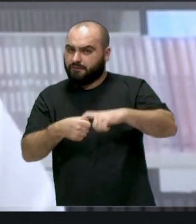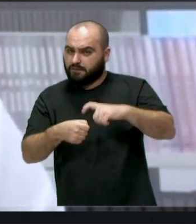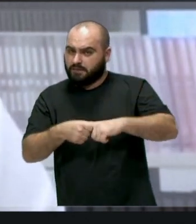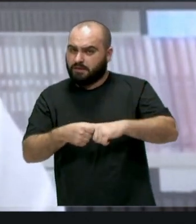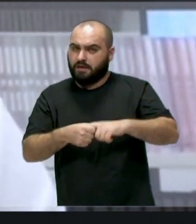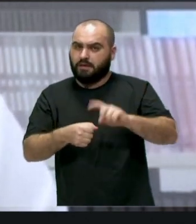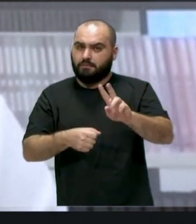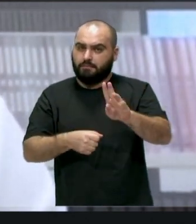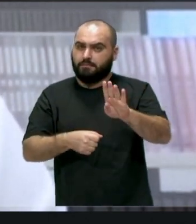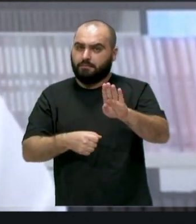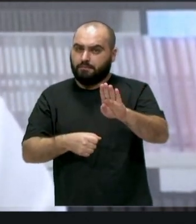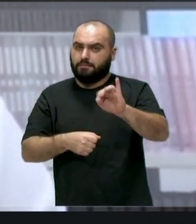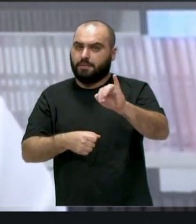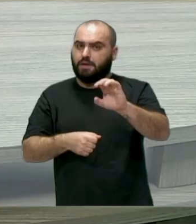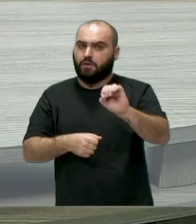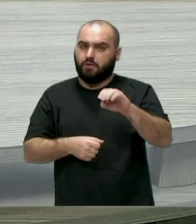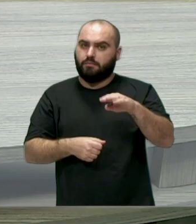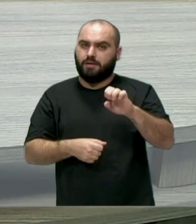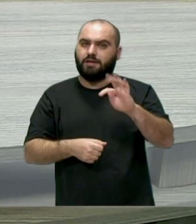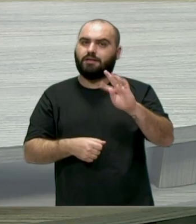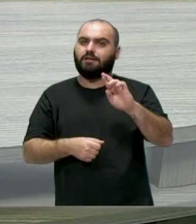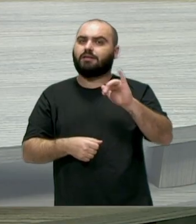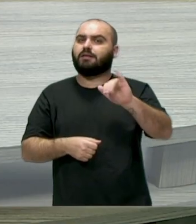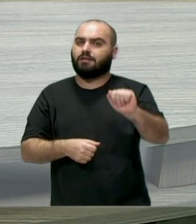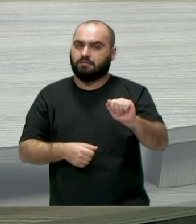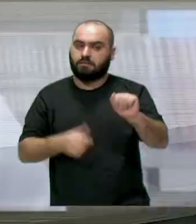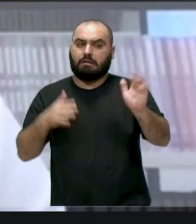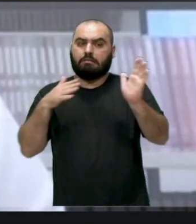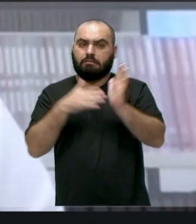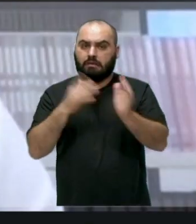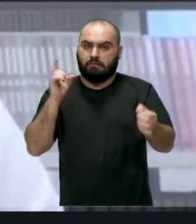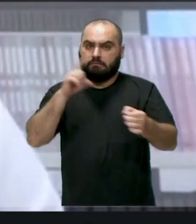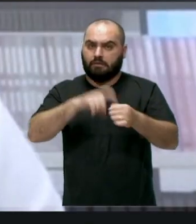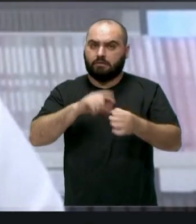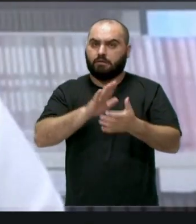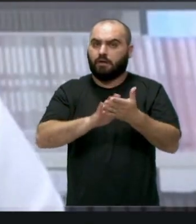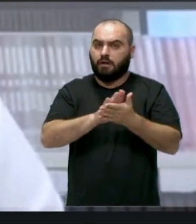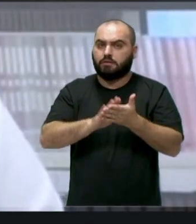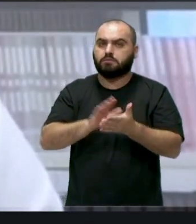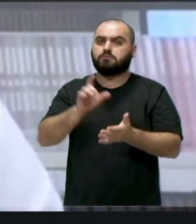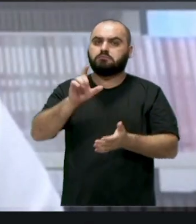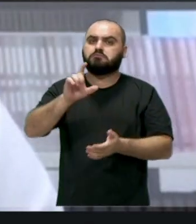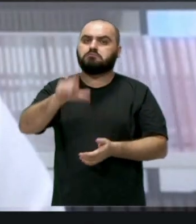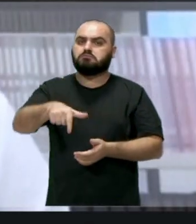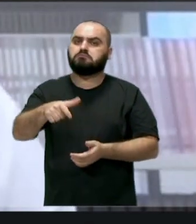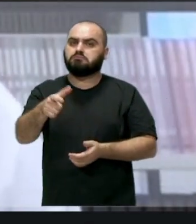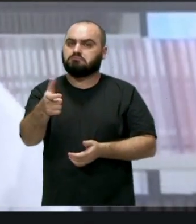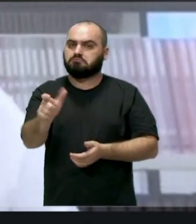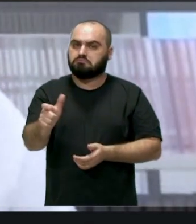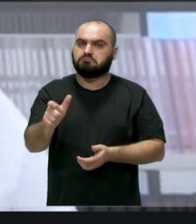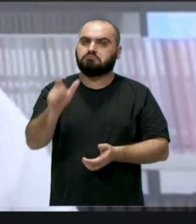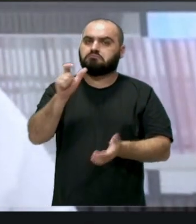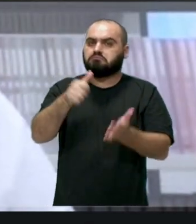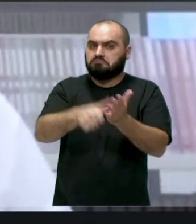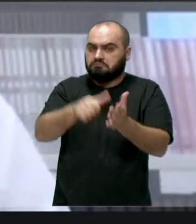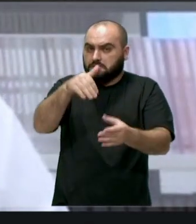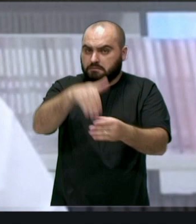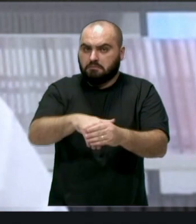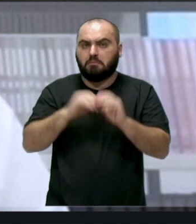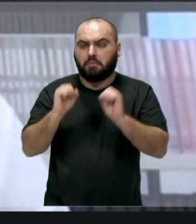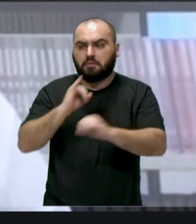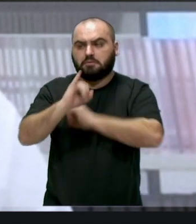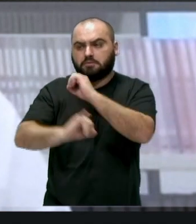de biometria. Então, até lá, até que seja retomado esse serviço, o título pode ser feito pela internet e depois, num